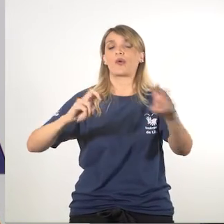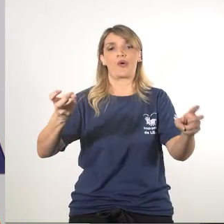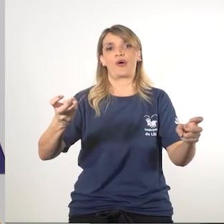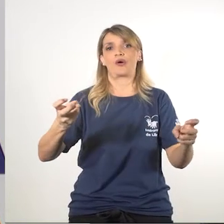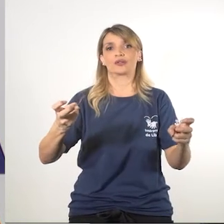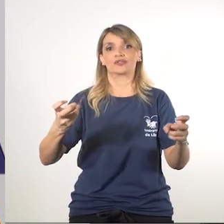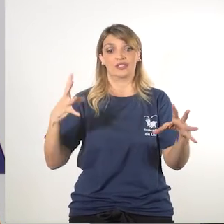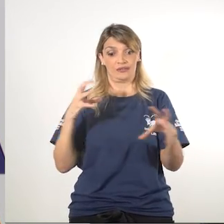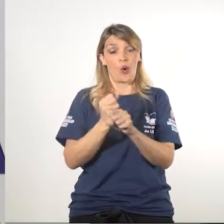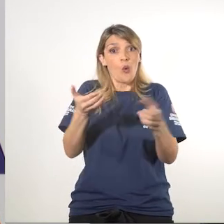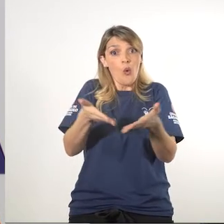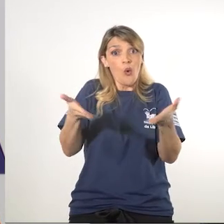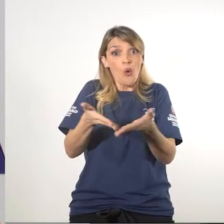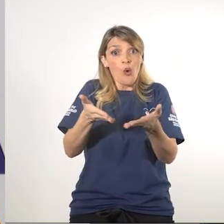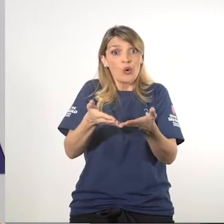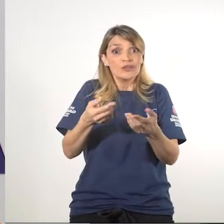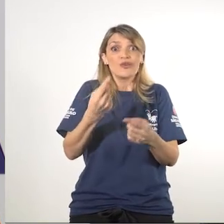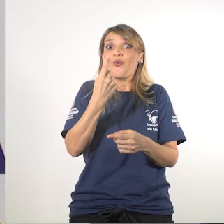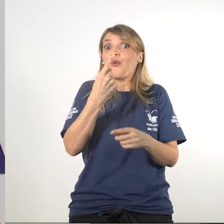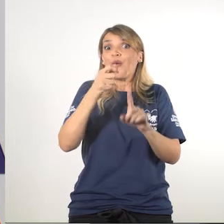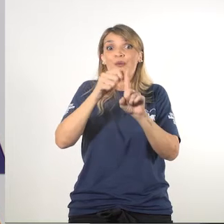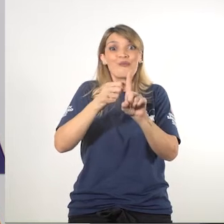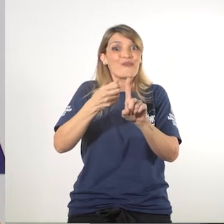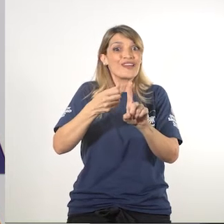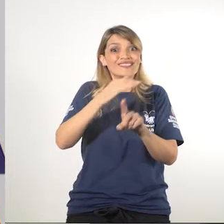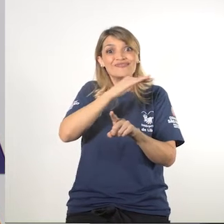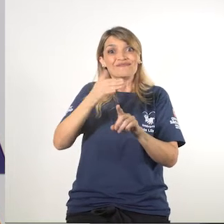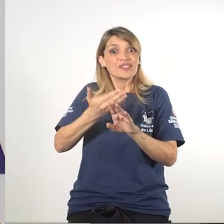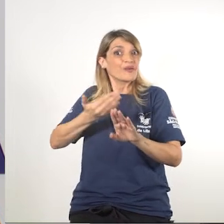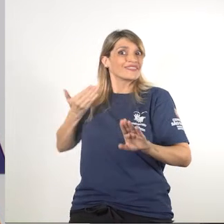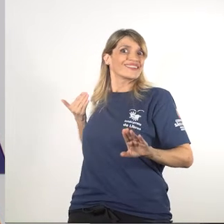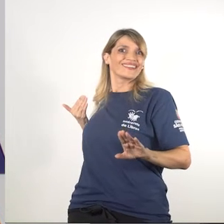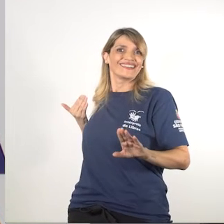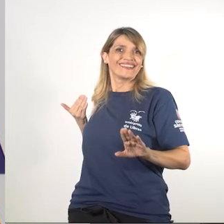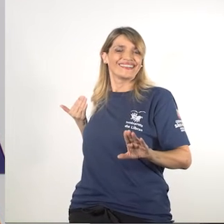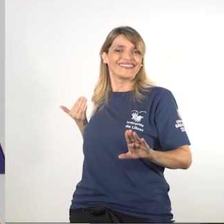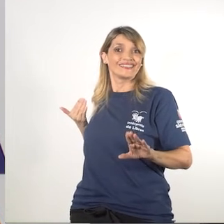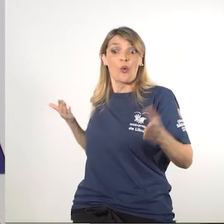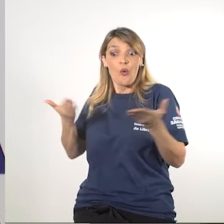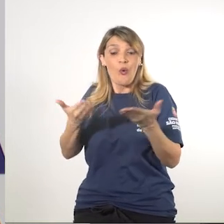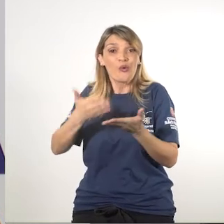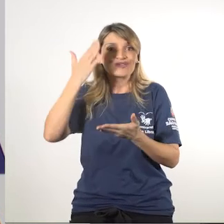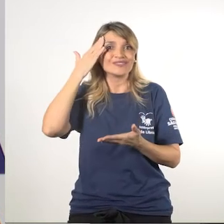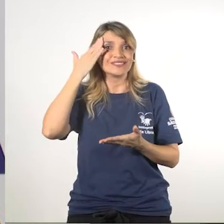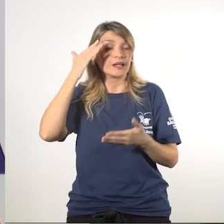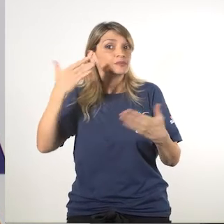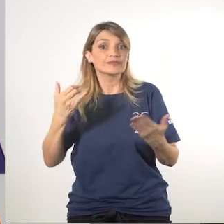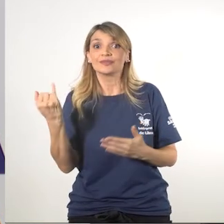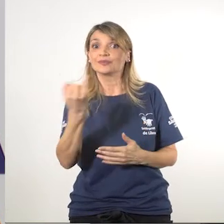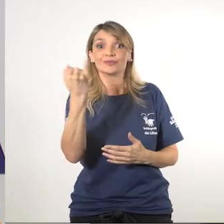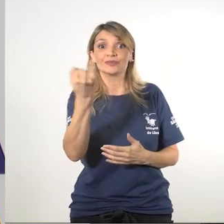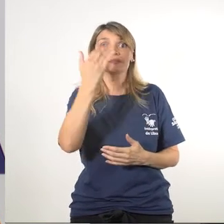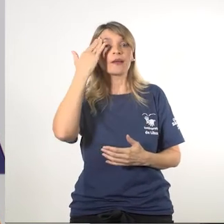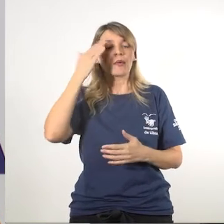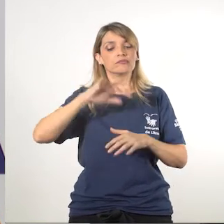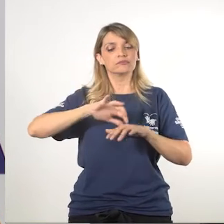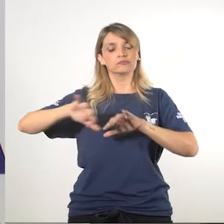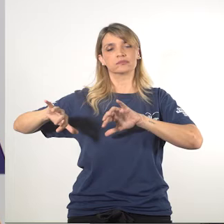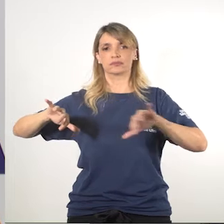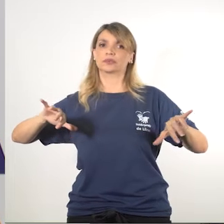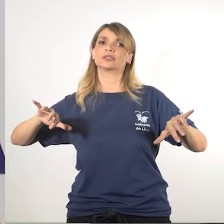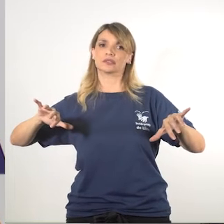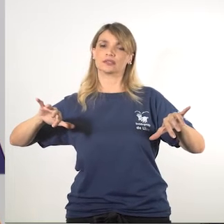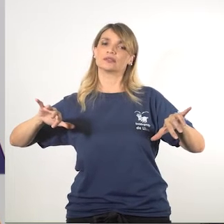mês e meio atrás. Então, é importante estabelecer essa separação